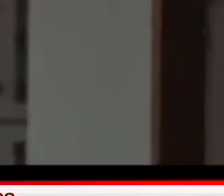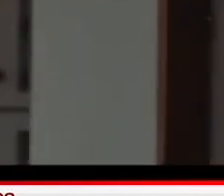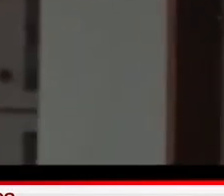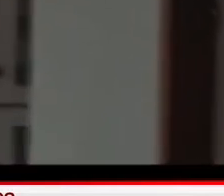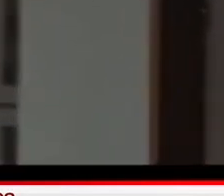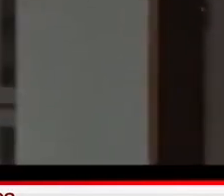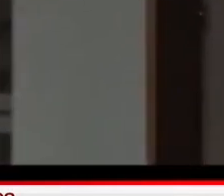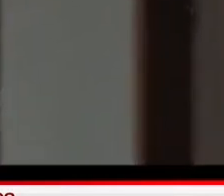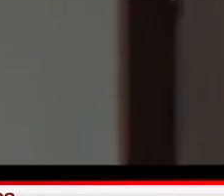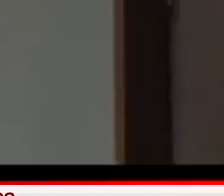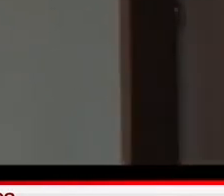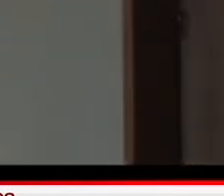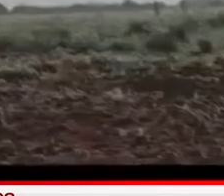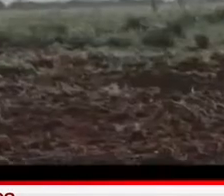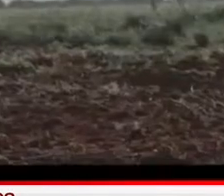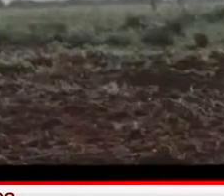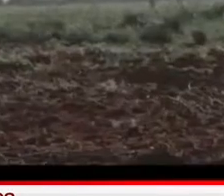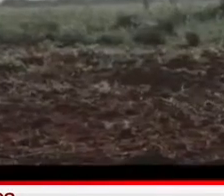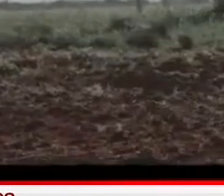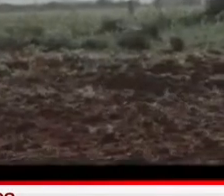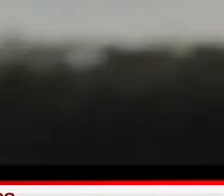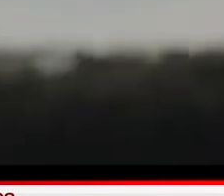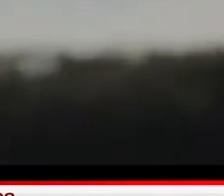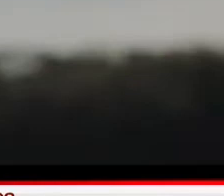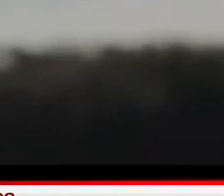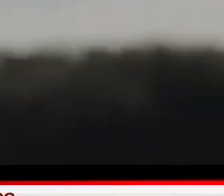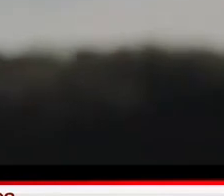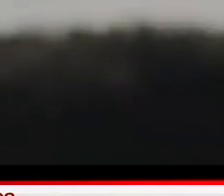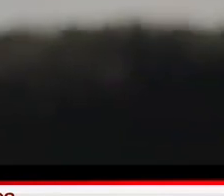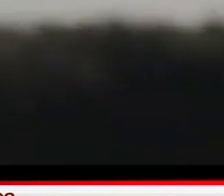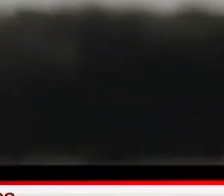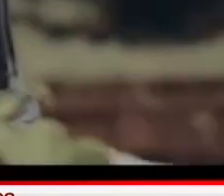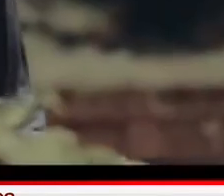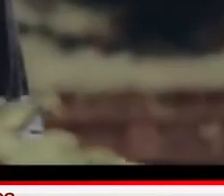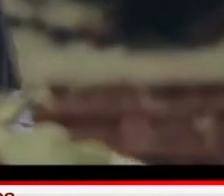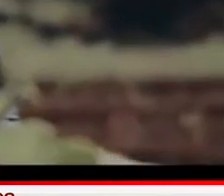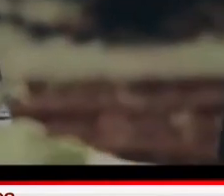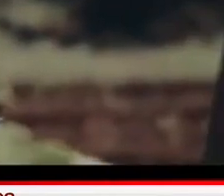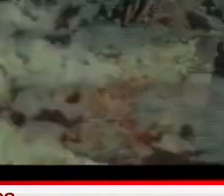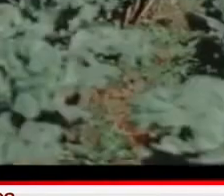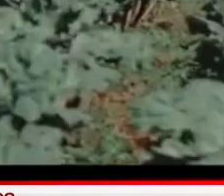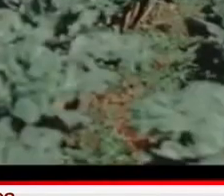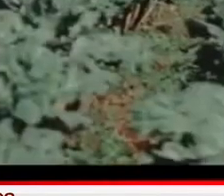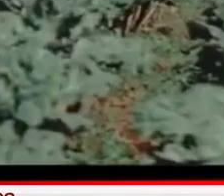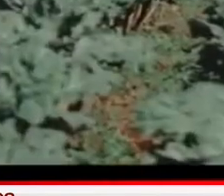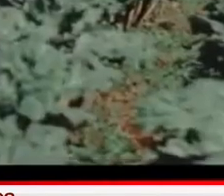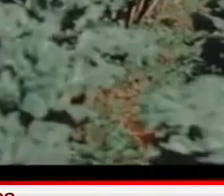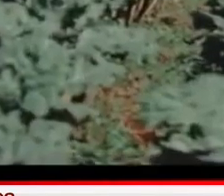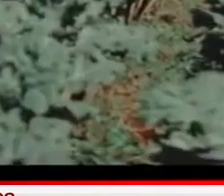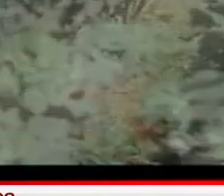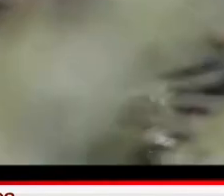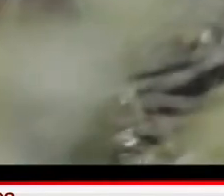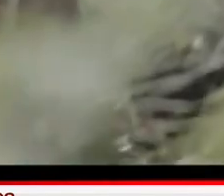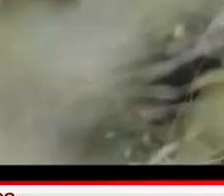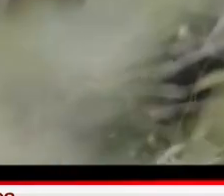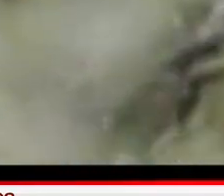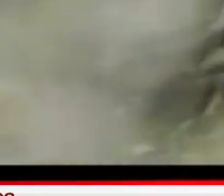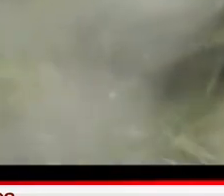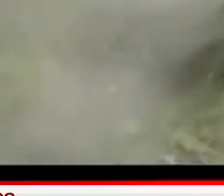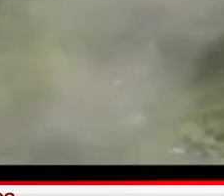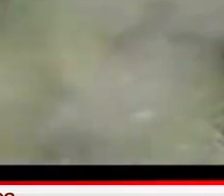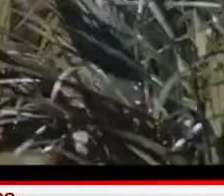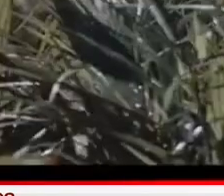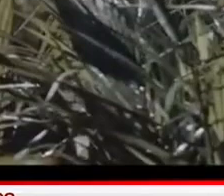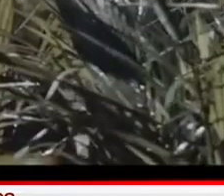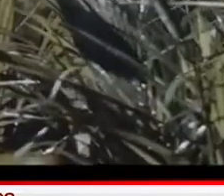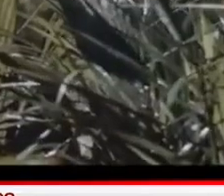queridas e queridos habitantes dessa terra chamada Brasil permitam me contar Uma Breve História há 50 anos